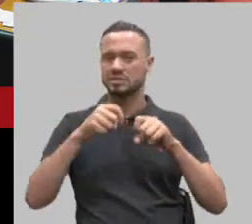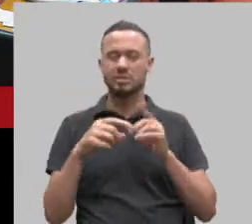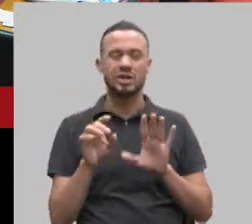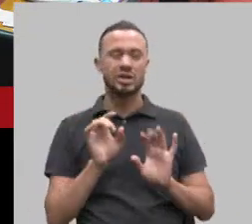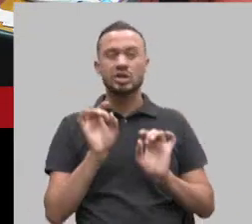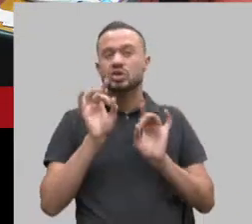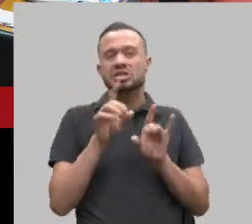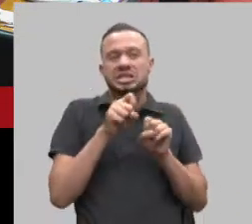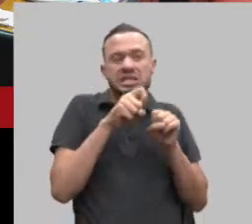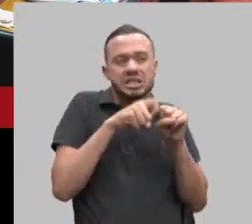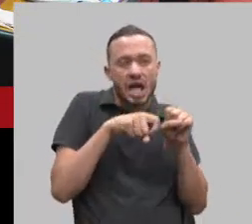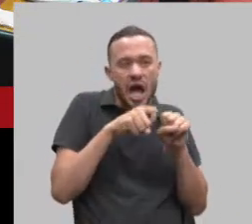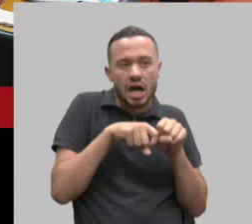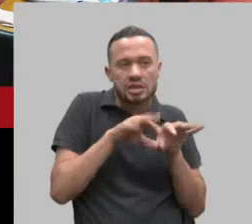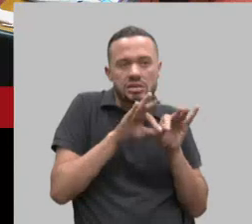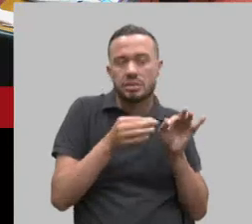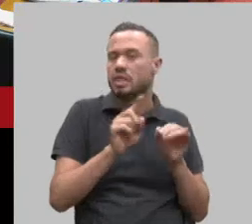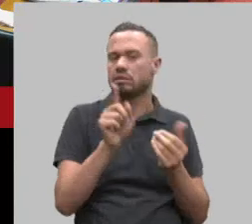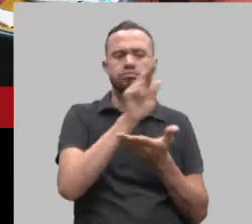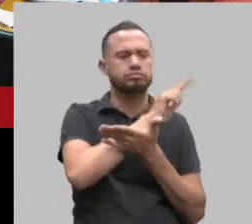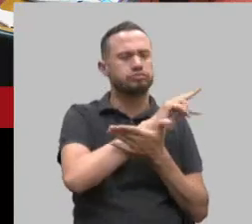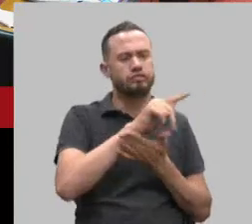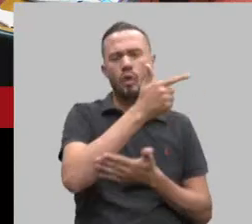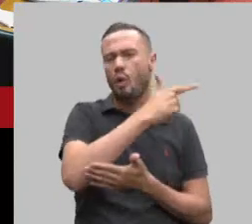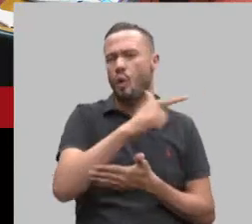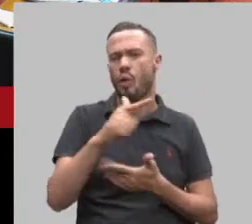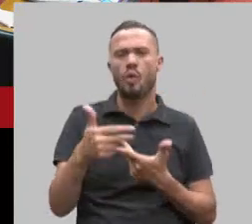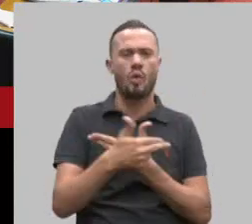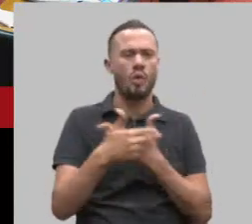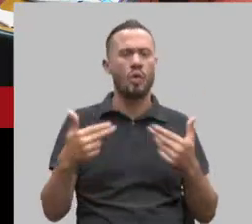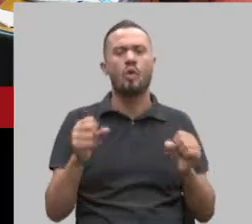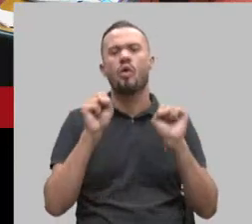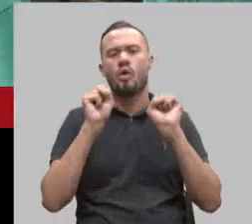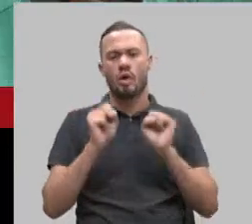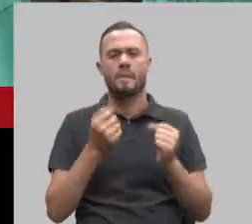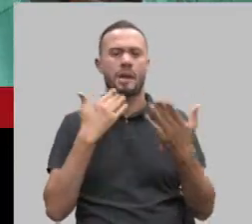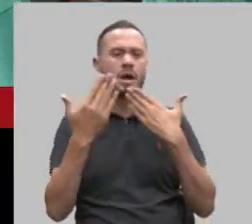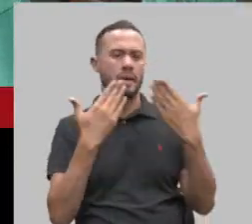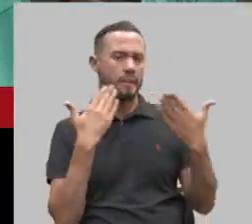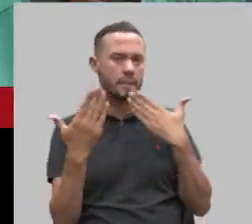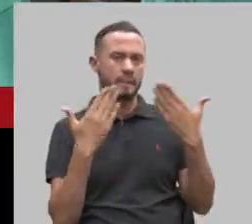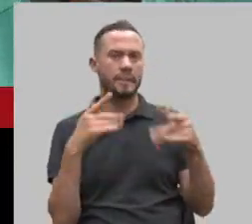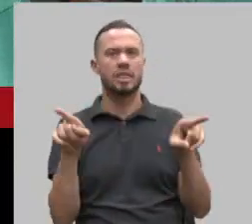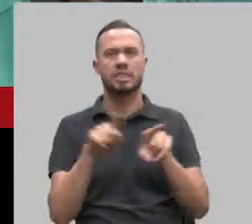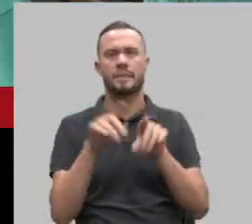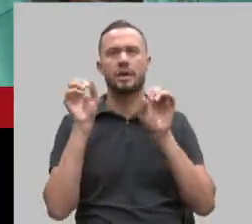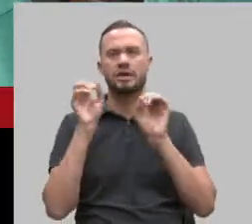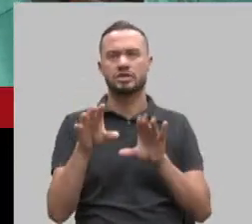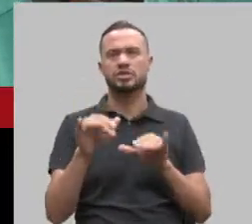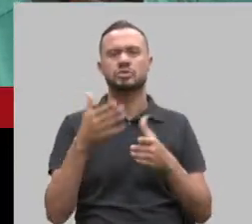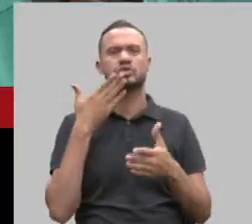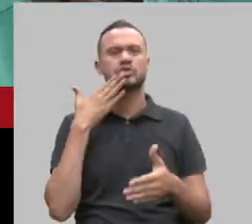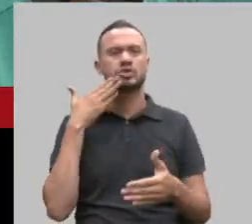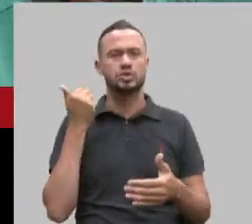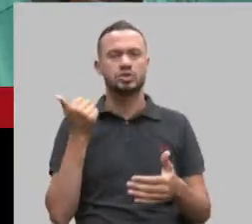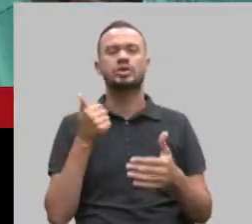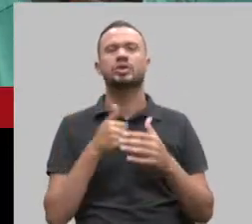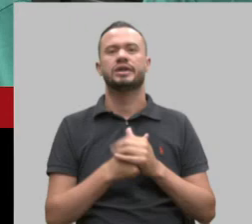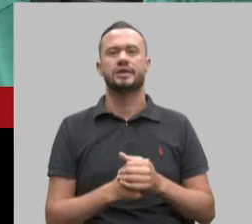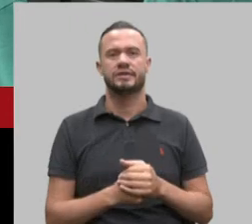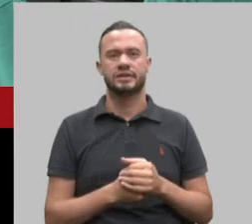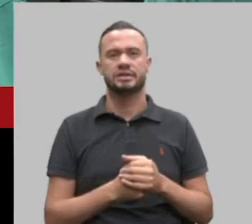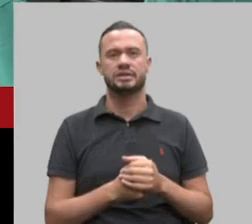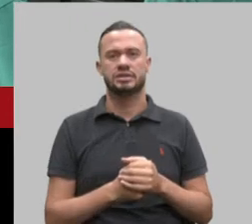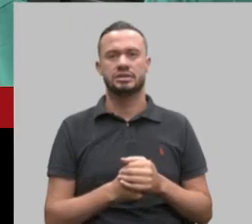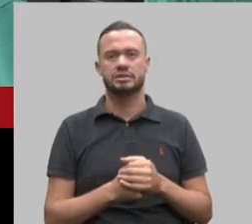sexo se resume em vários outros aspectos que podem ser debatidos e orientados para os jovens eh É uma